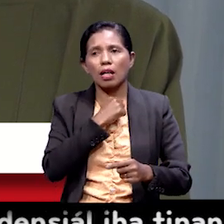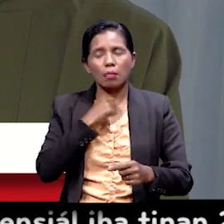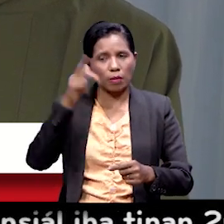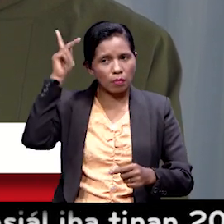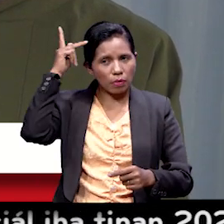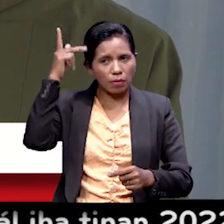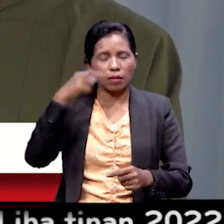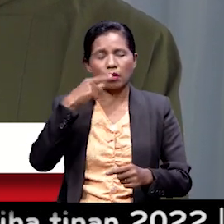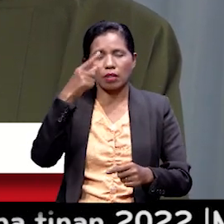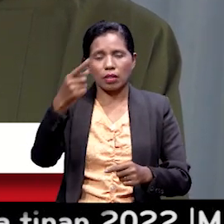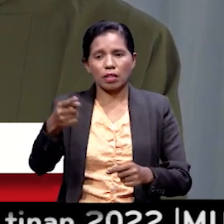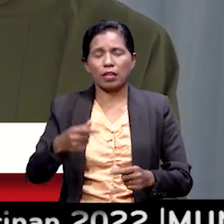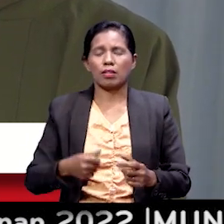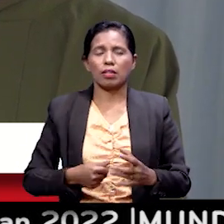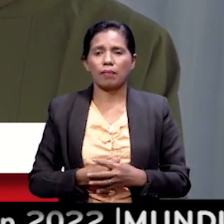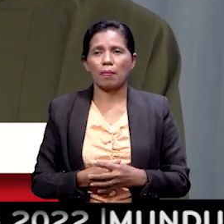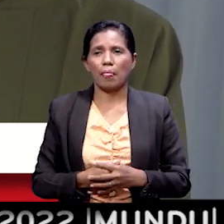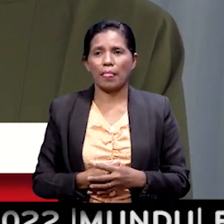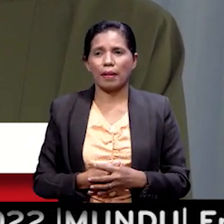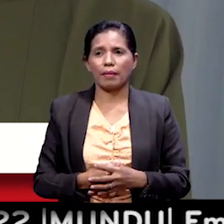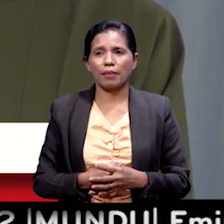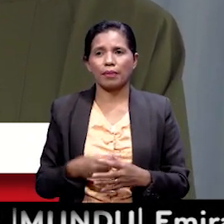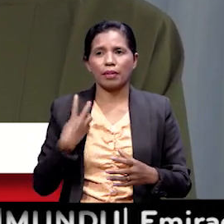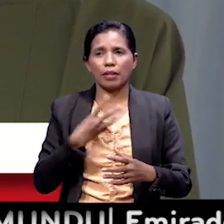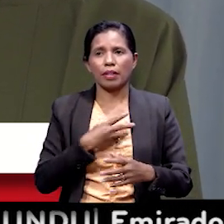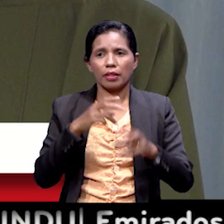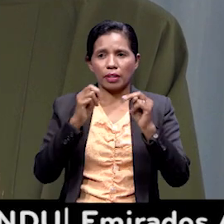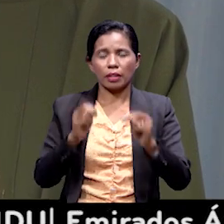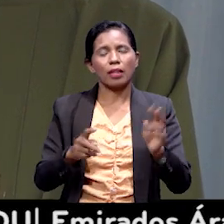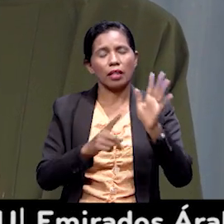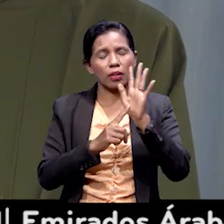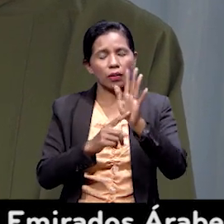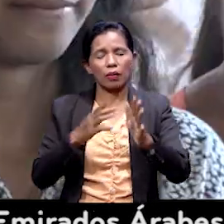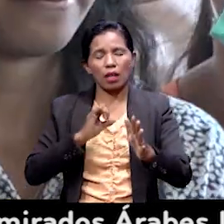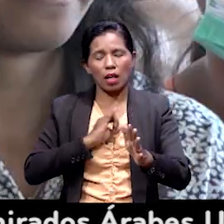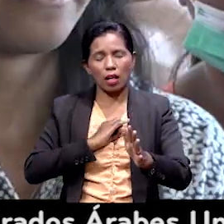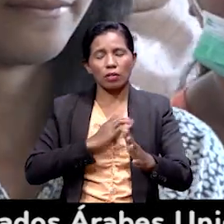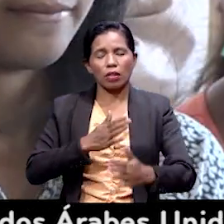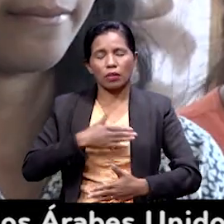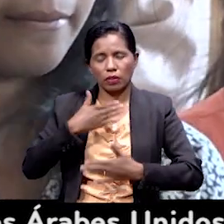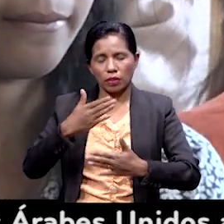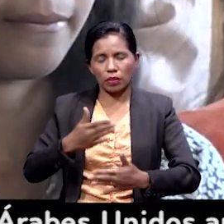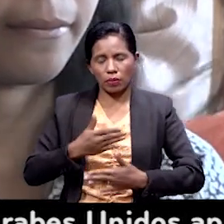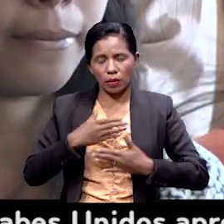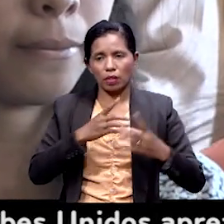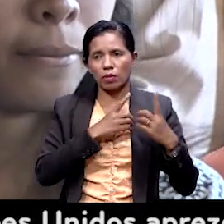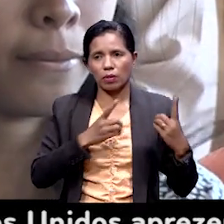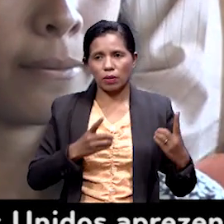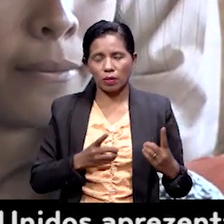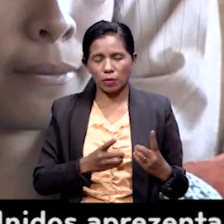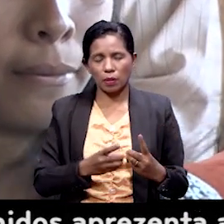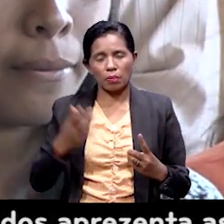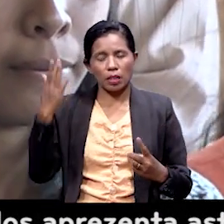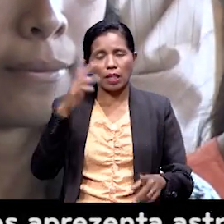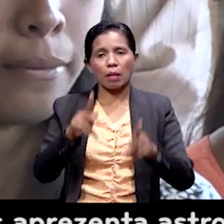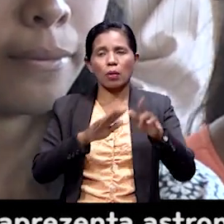a Núncio Apostólico, cada ita tem que ratou, a unha solo, a unha domi, va a Sarani Toma e a Reitimo